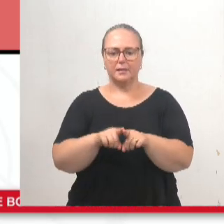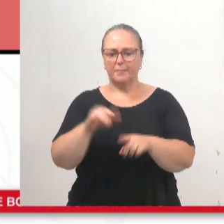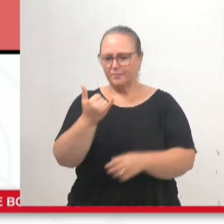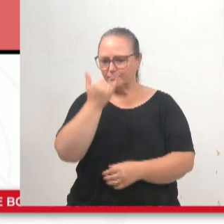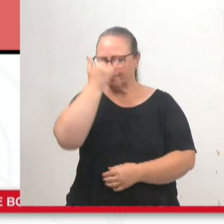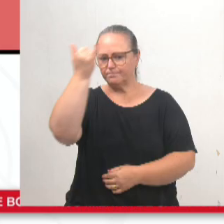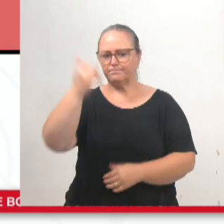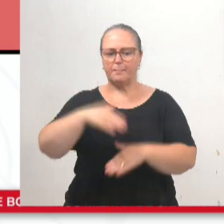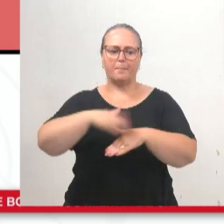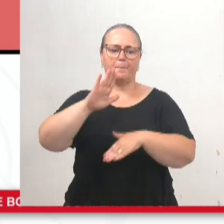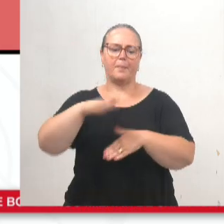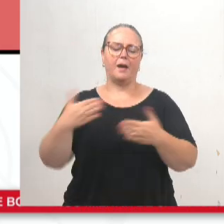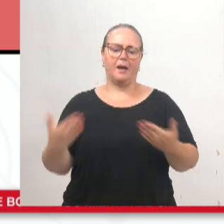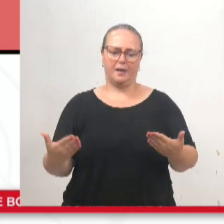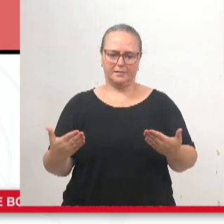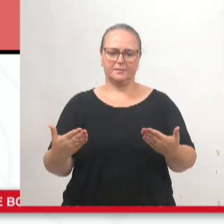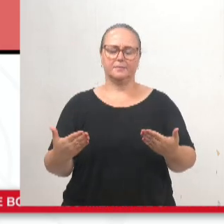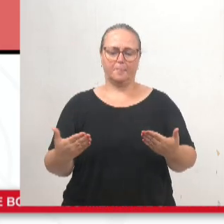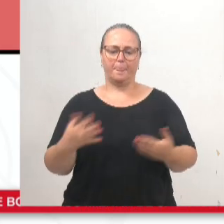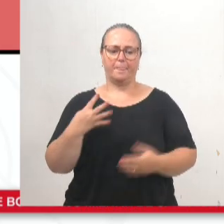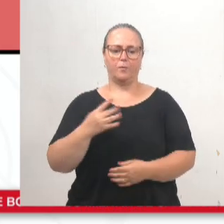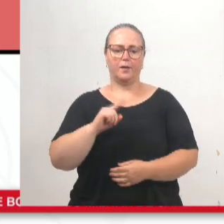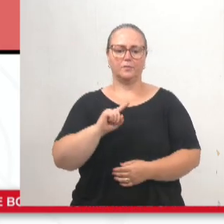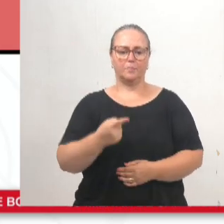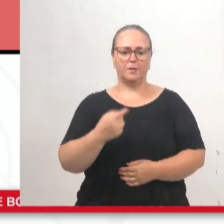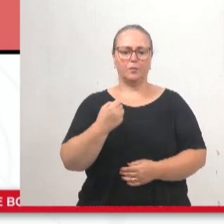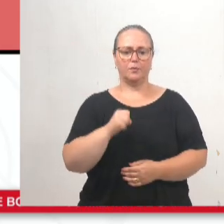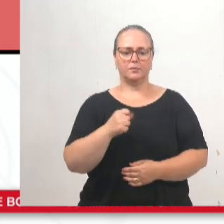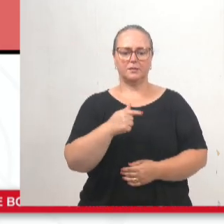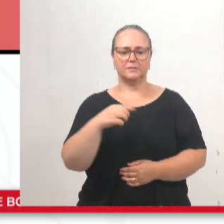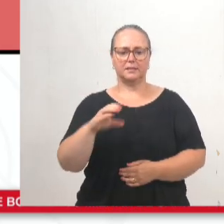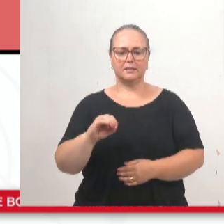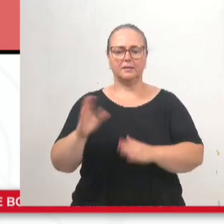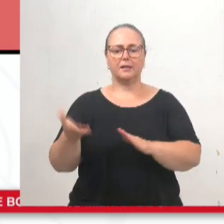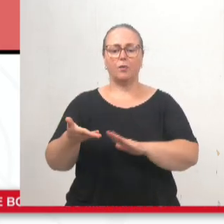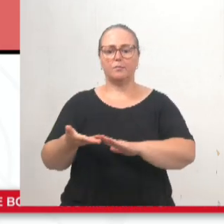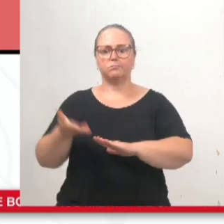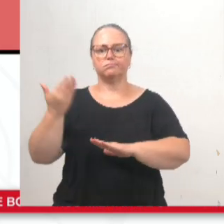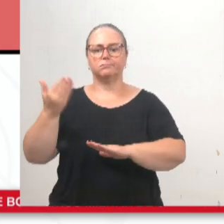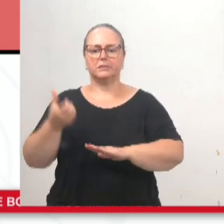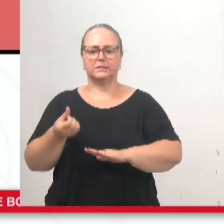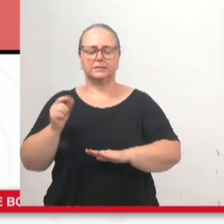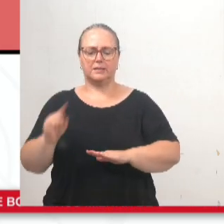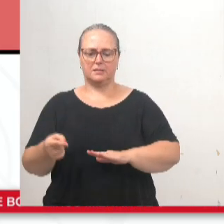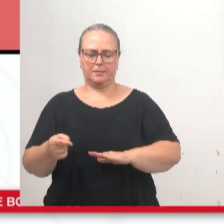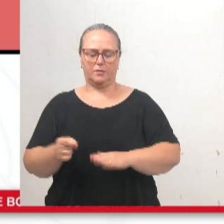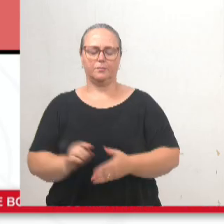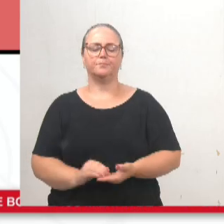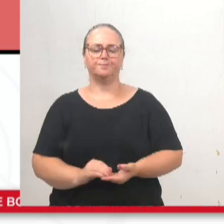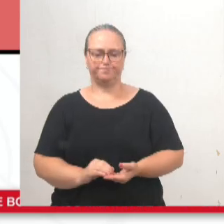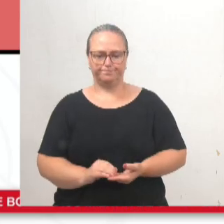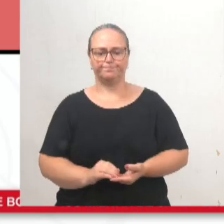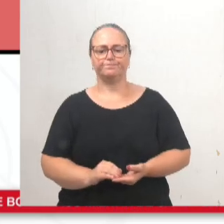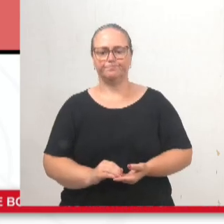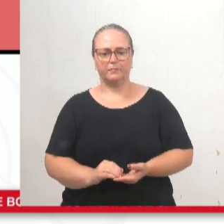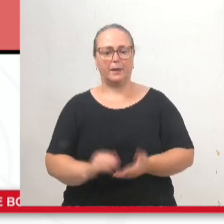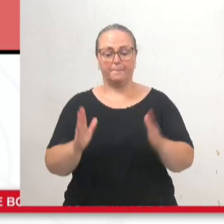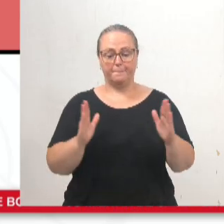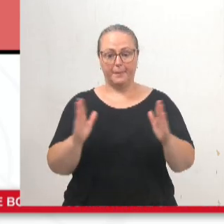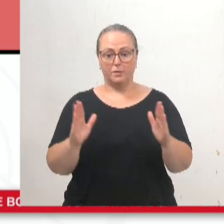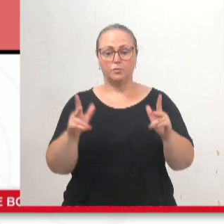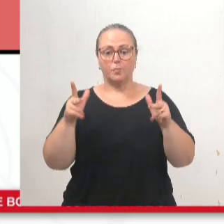ele aumentou, de 4.870, chegando a um pouco mais de 6.000 ocorrências no ano de 2024, nesse período de maio a